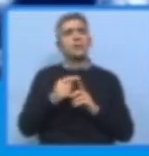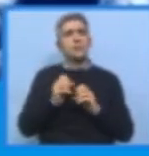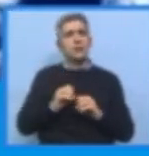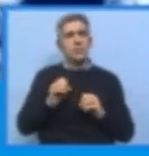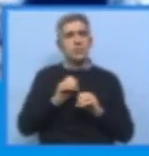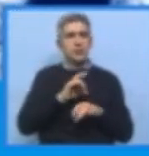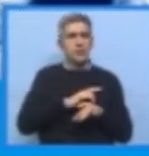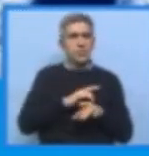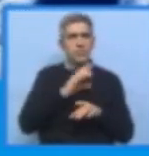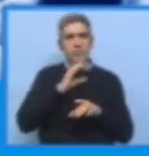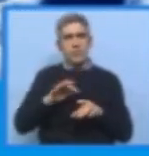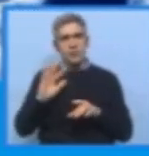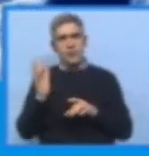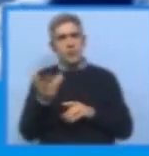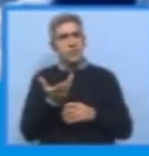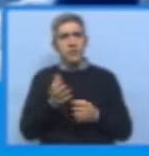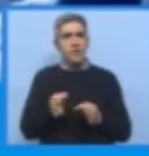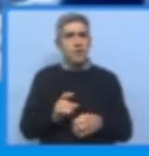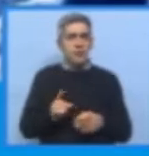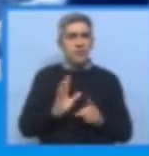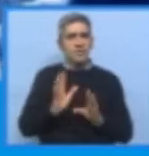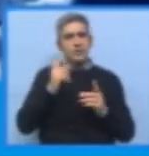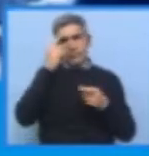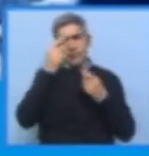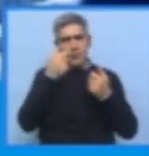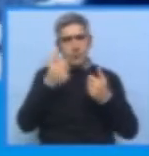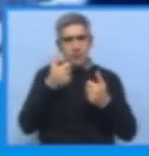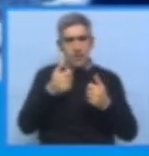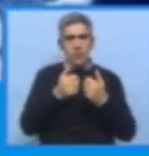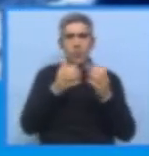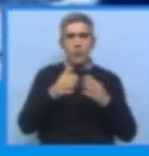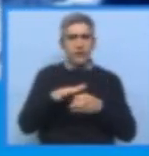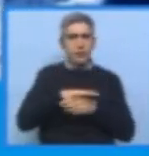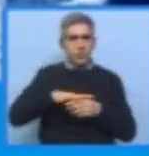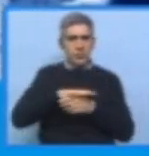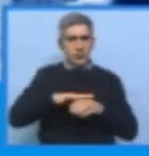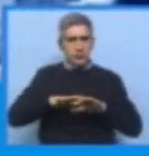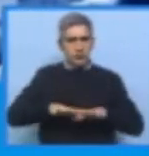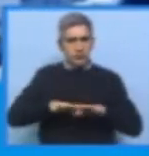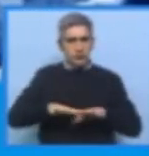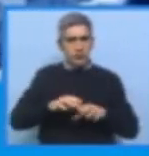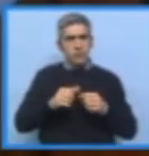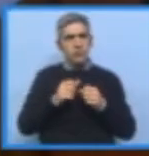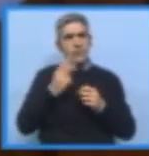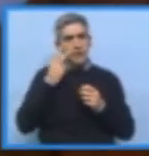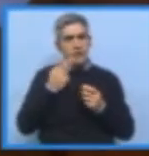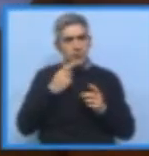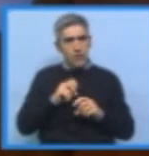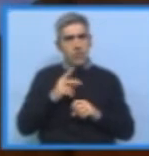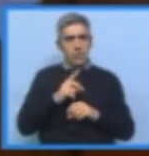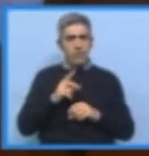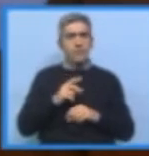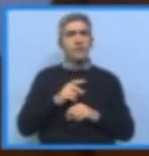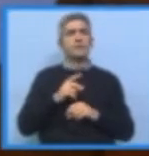para o doente e para a família. Portanto, há que ponderar muito bem se reanimam todas as situações ou não. E há tempo para dialogar com a família